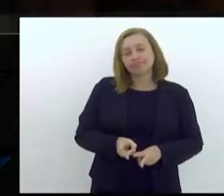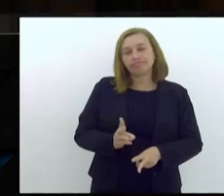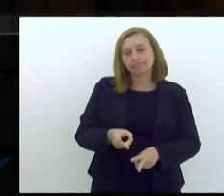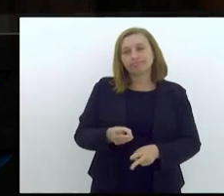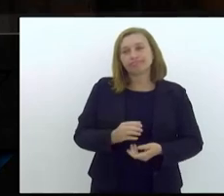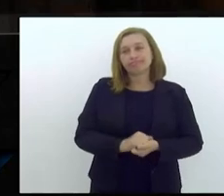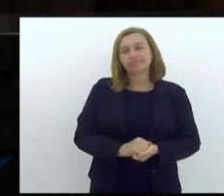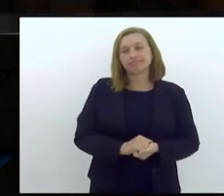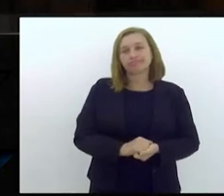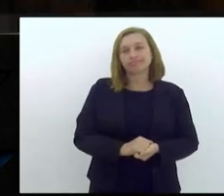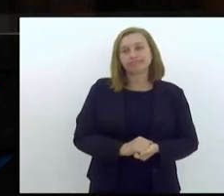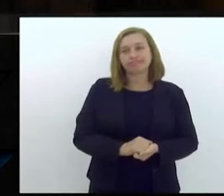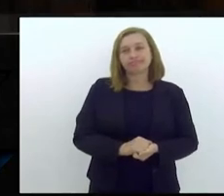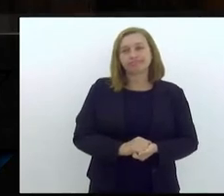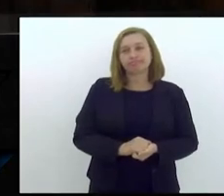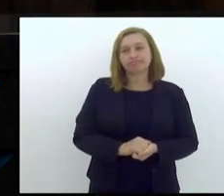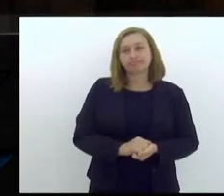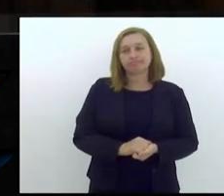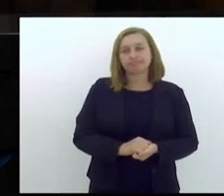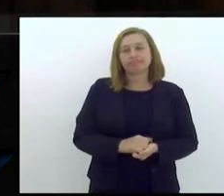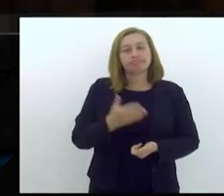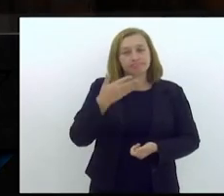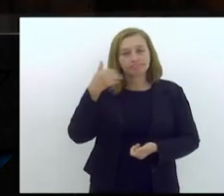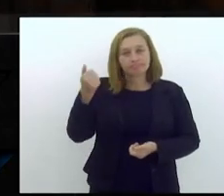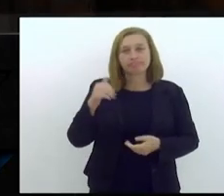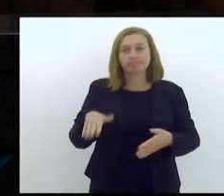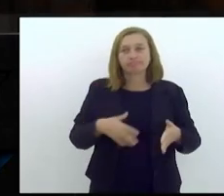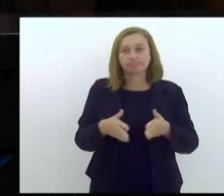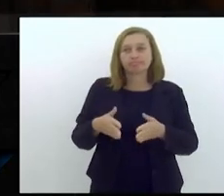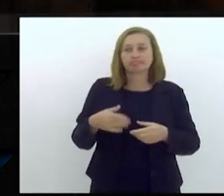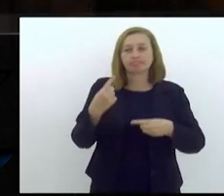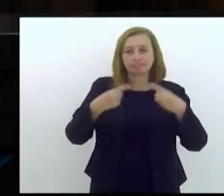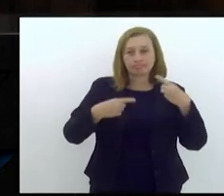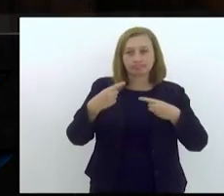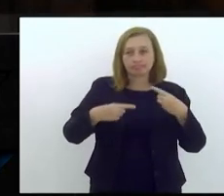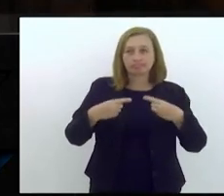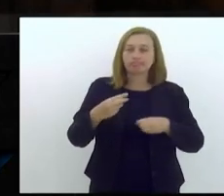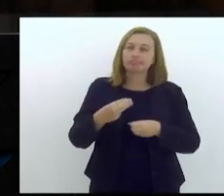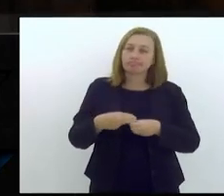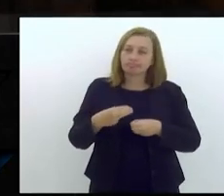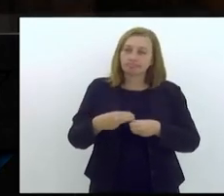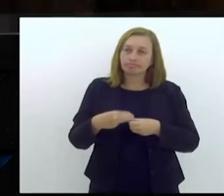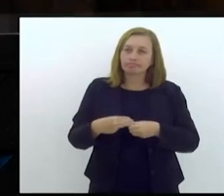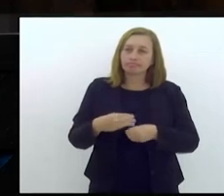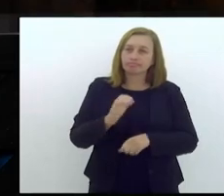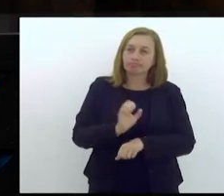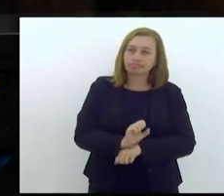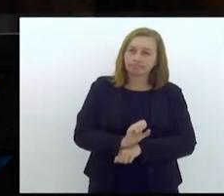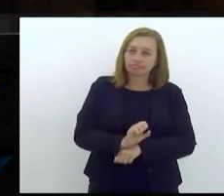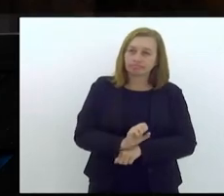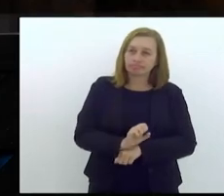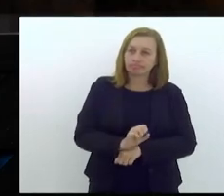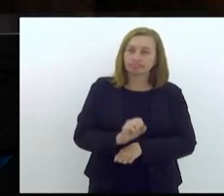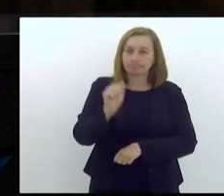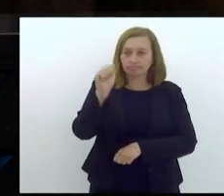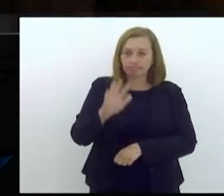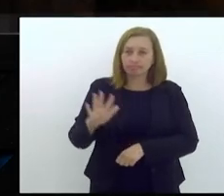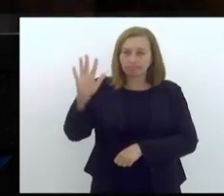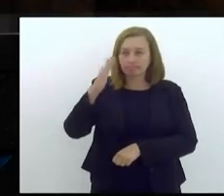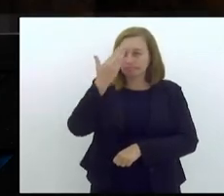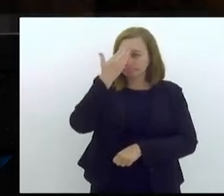a tentar que seja o melhor caminho para política Municipal Estadual e